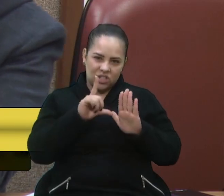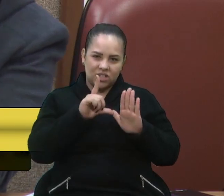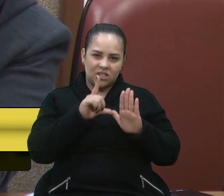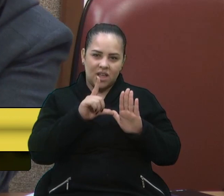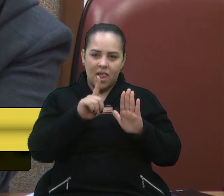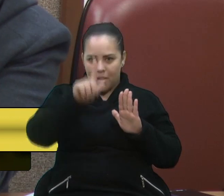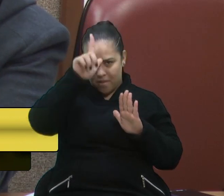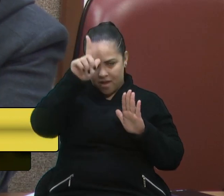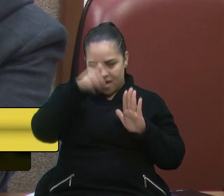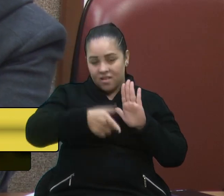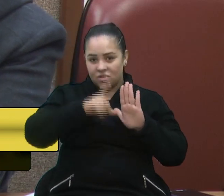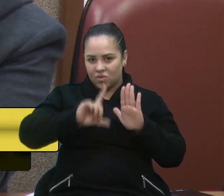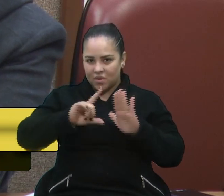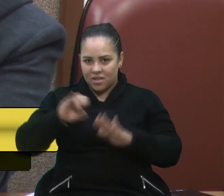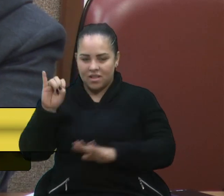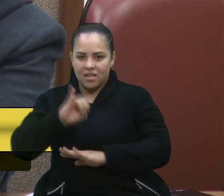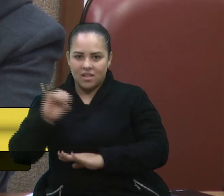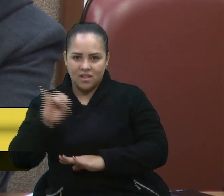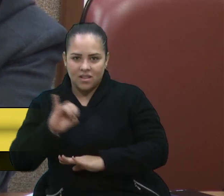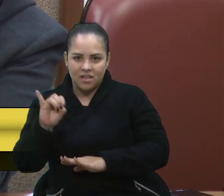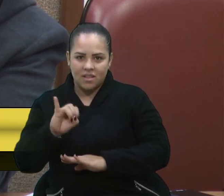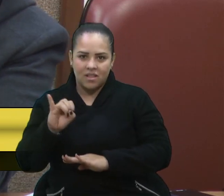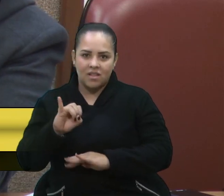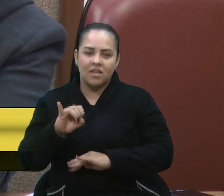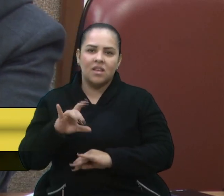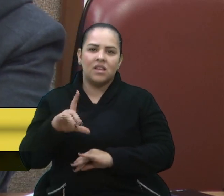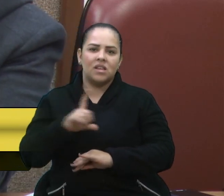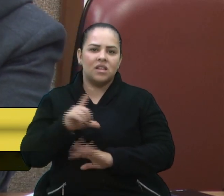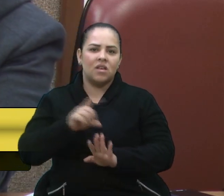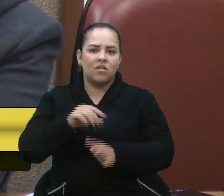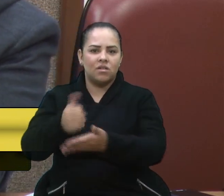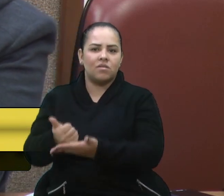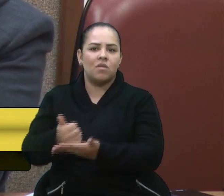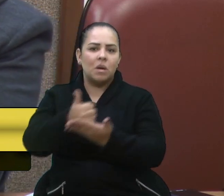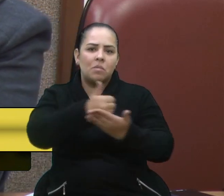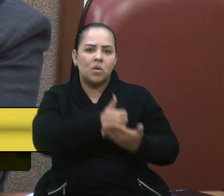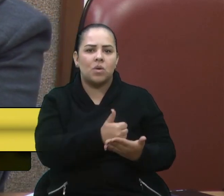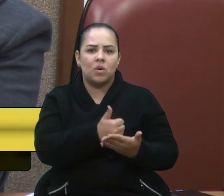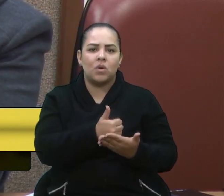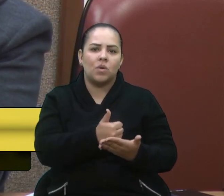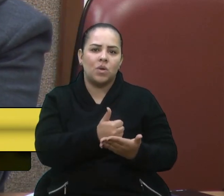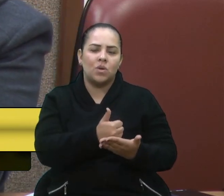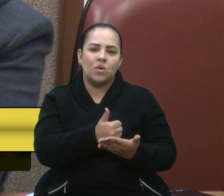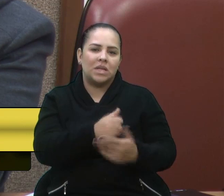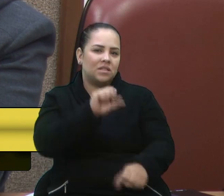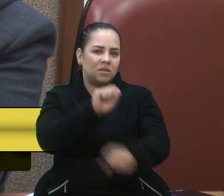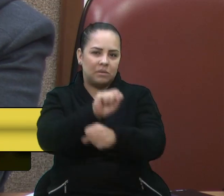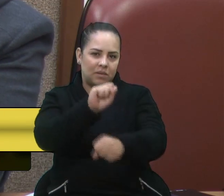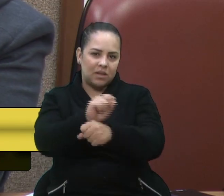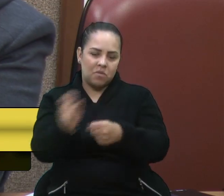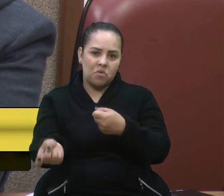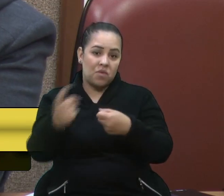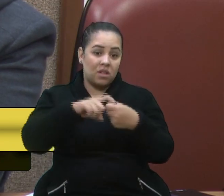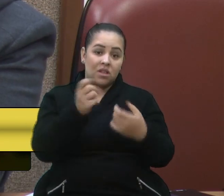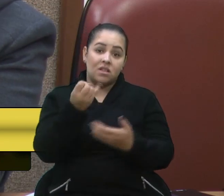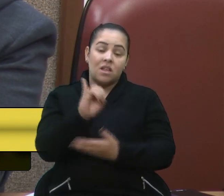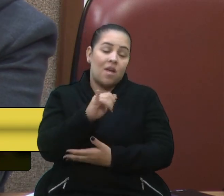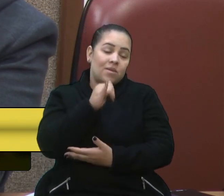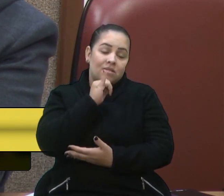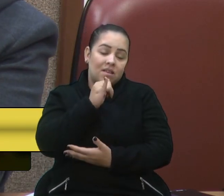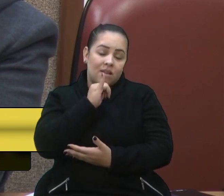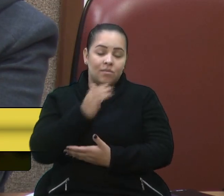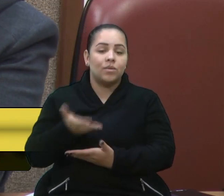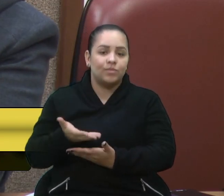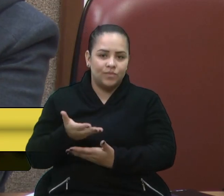que esperam por esse incentivo, um apoio, e há bastante tempo aguardam retorno. Então, cito esse exemplo.